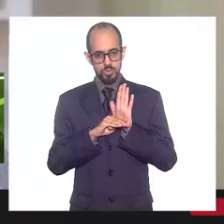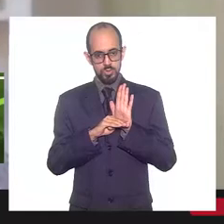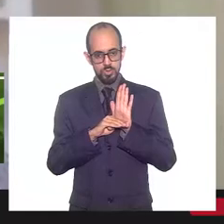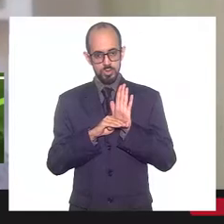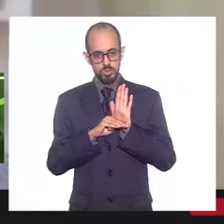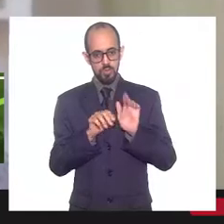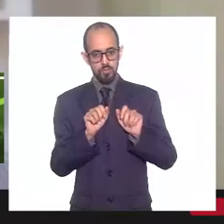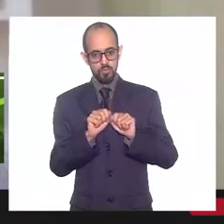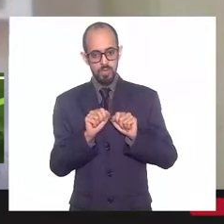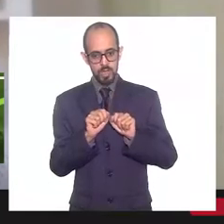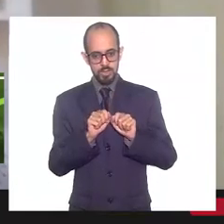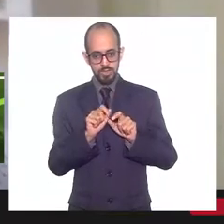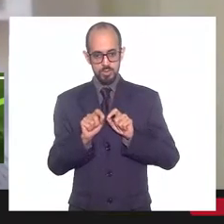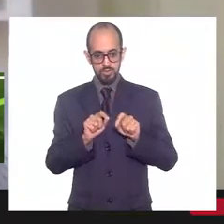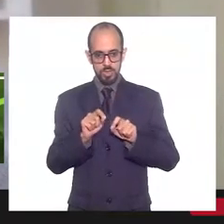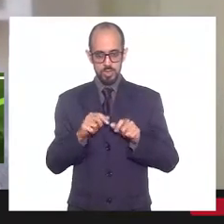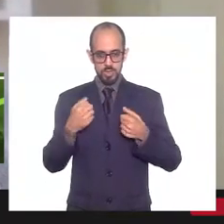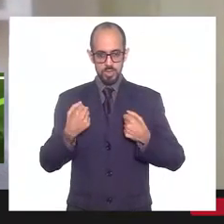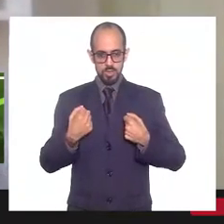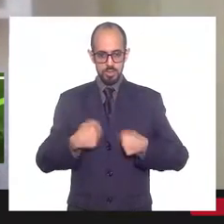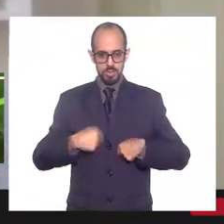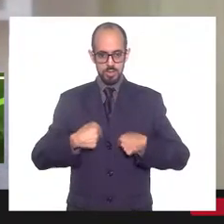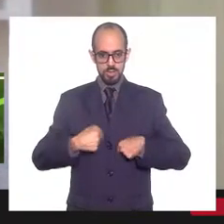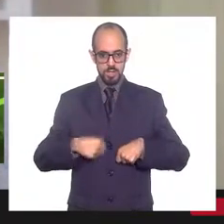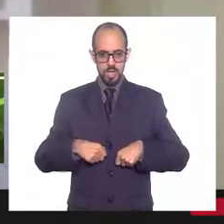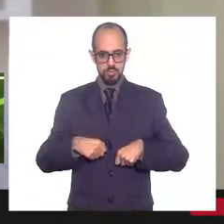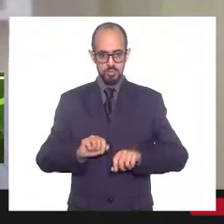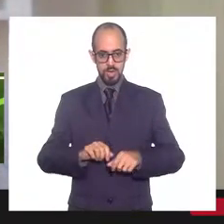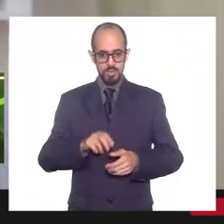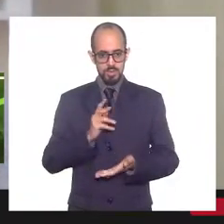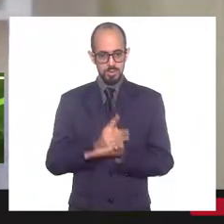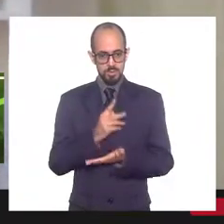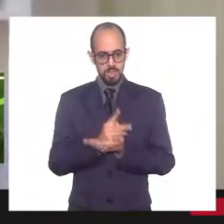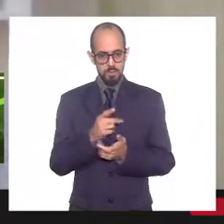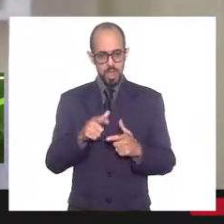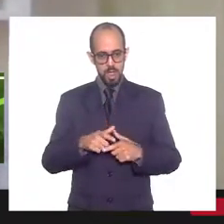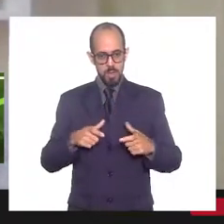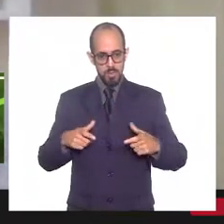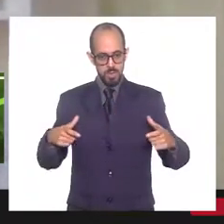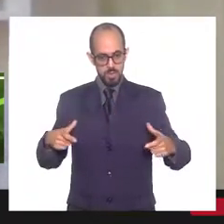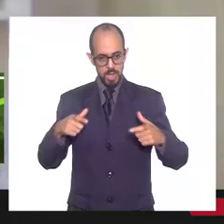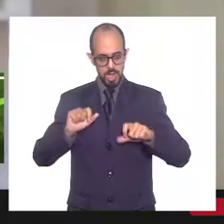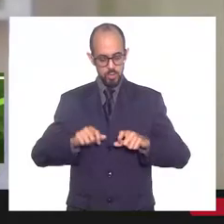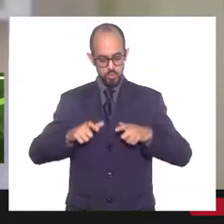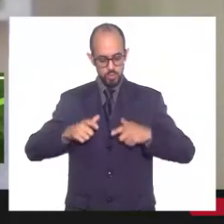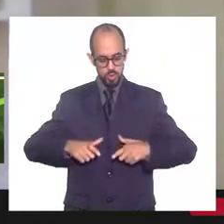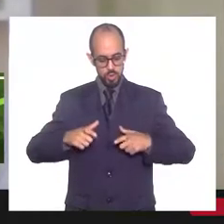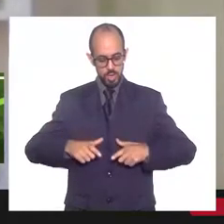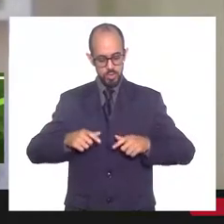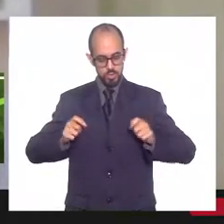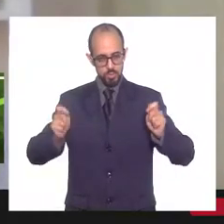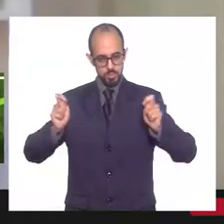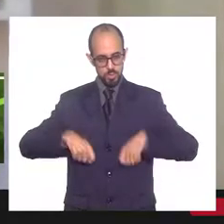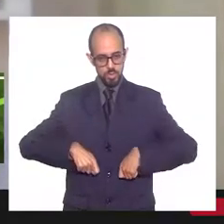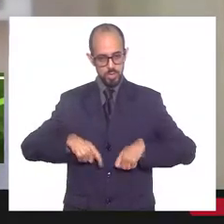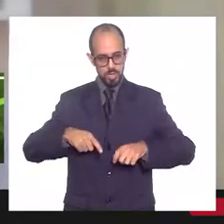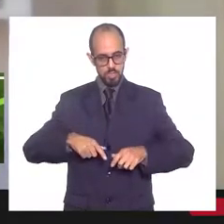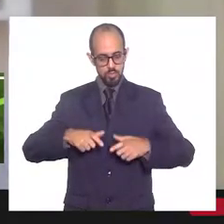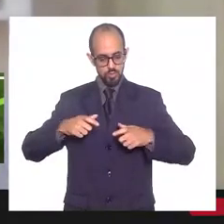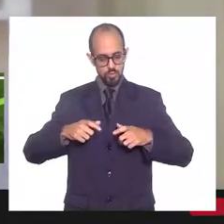consideram necessários para cada vez mais a ampliarem seus espaços de poder em seus templos